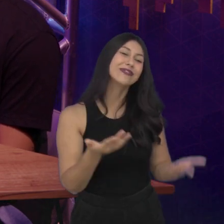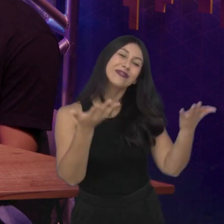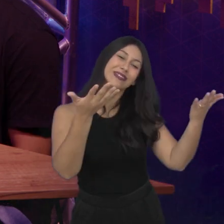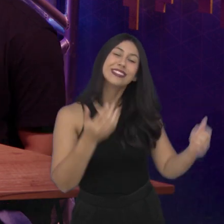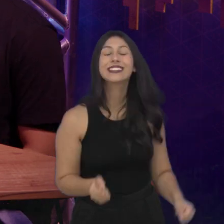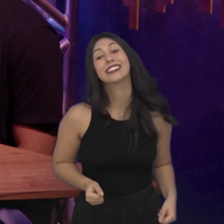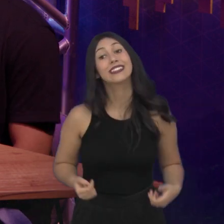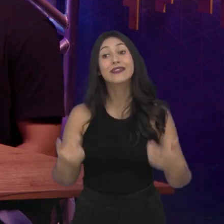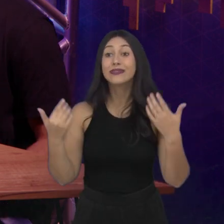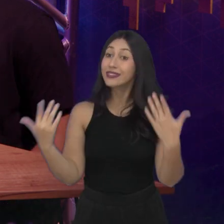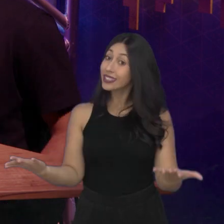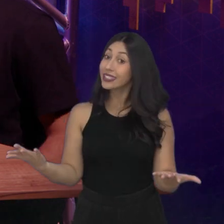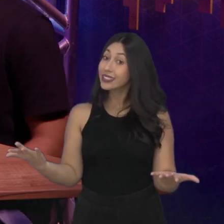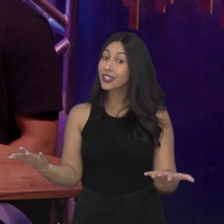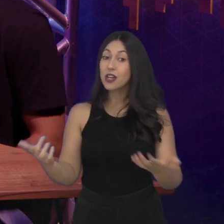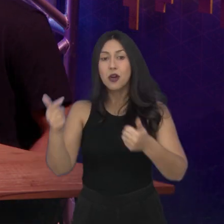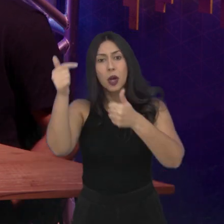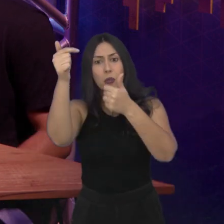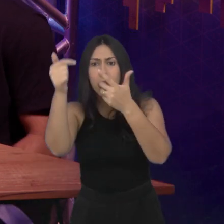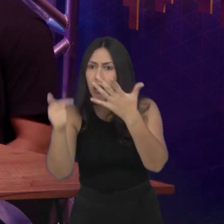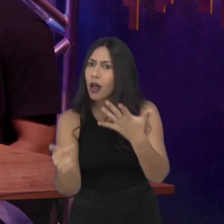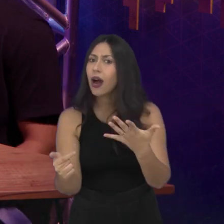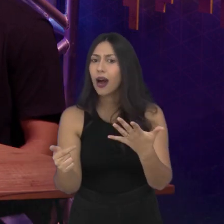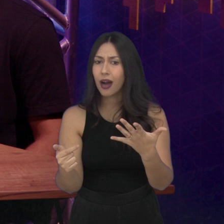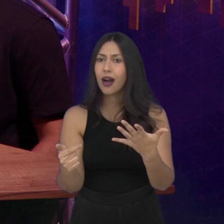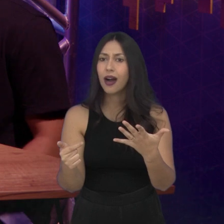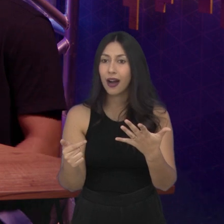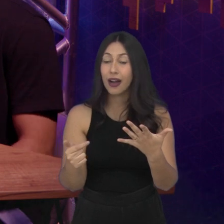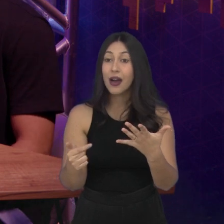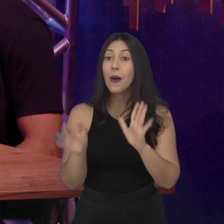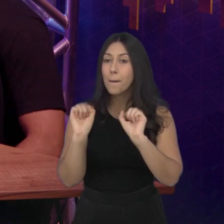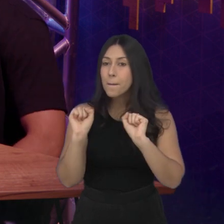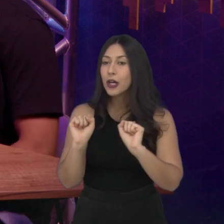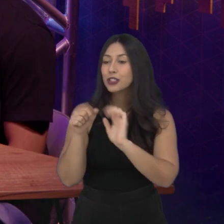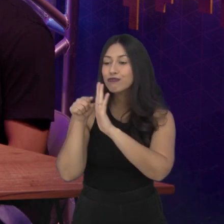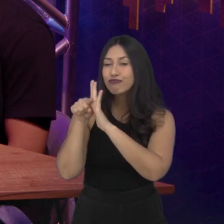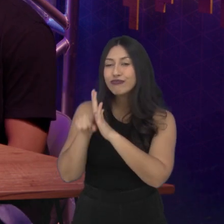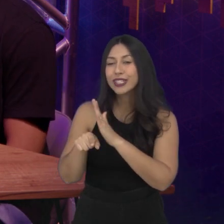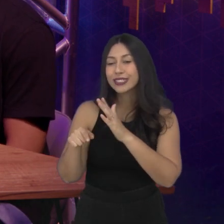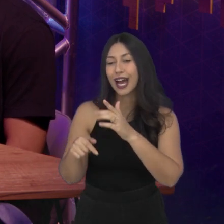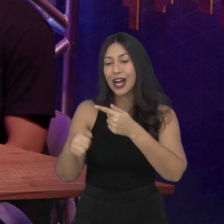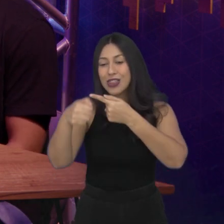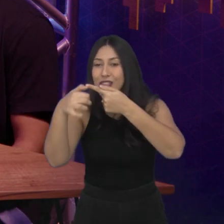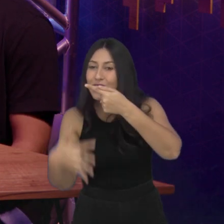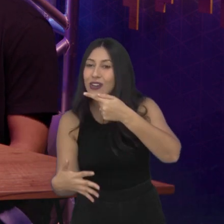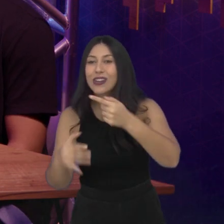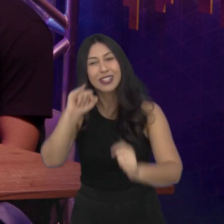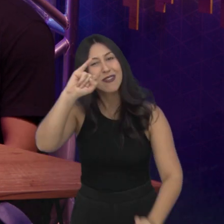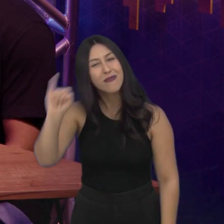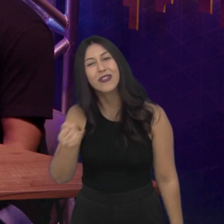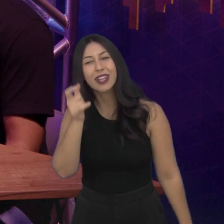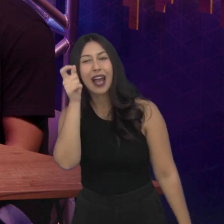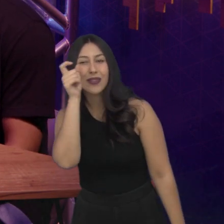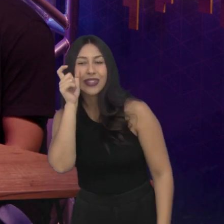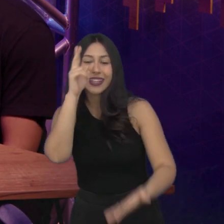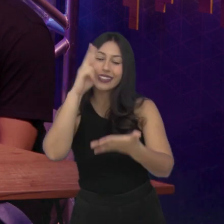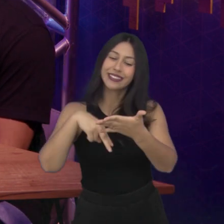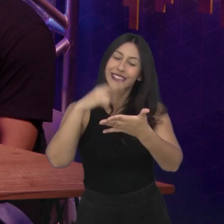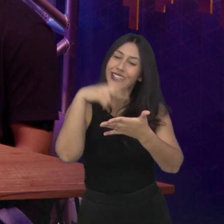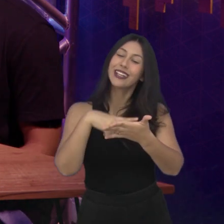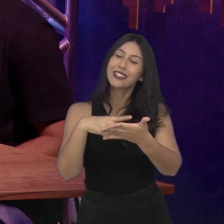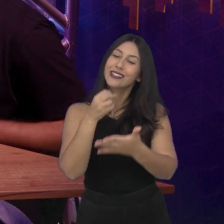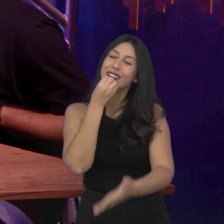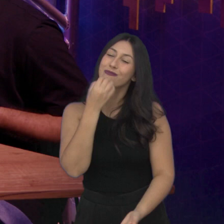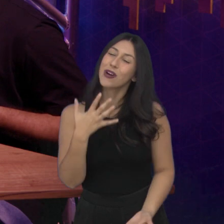isso. É isso, pessoal. Tem diversos outros. Joga aí Healing Fiction no Google pra vocês aproveitarem, assistirem, lerem, enfim.